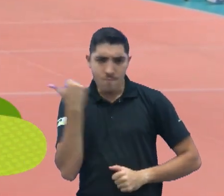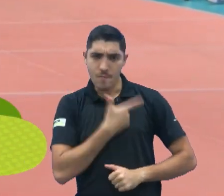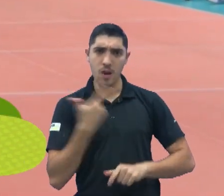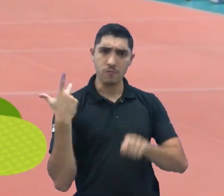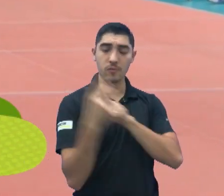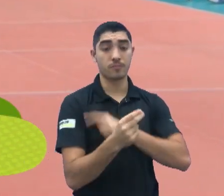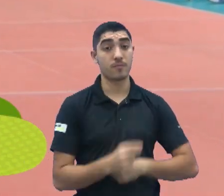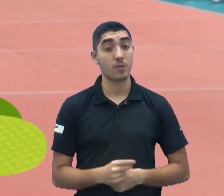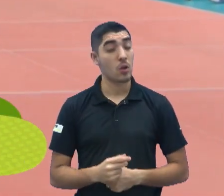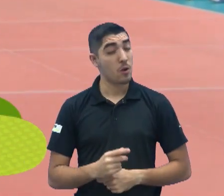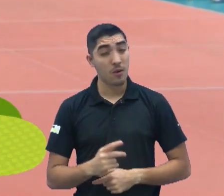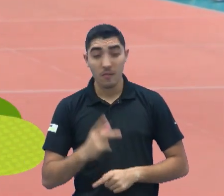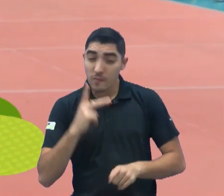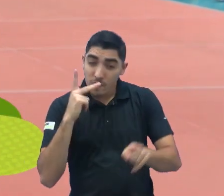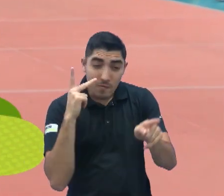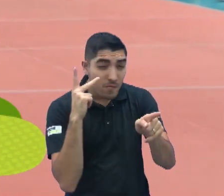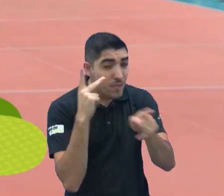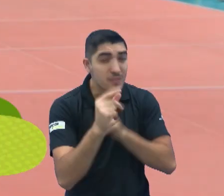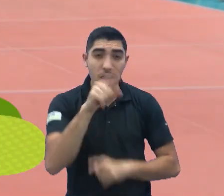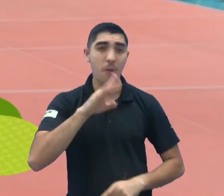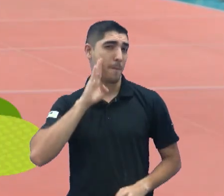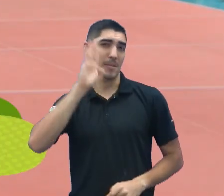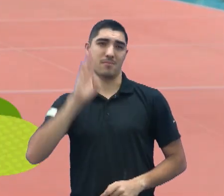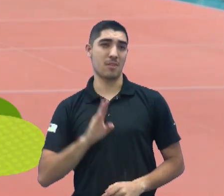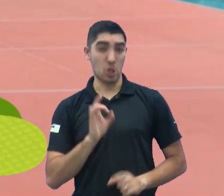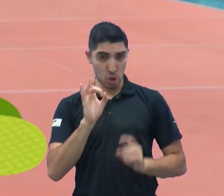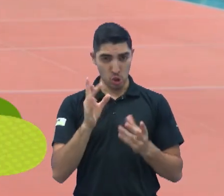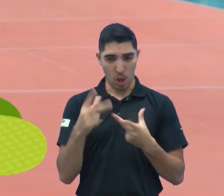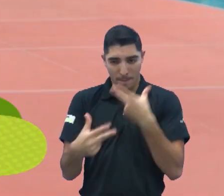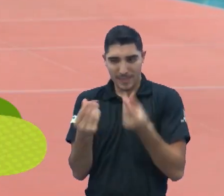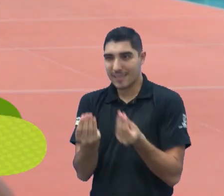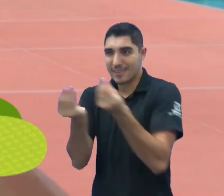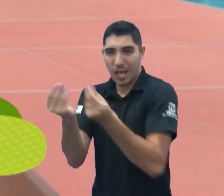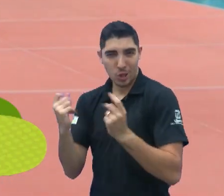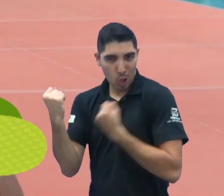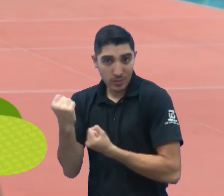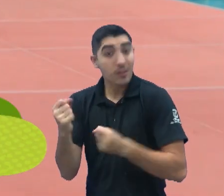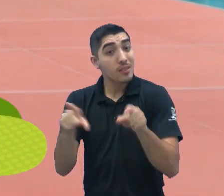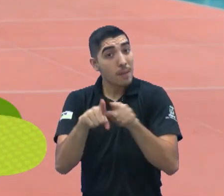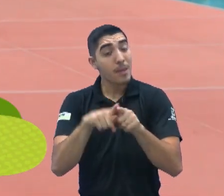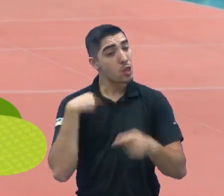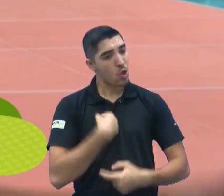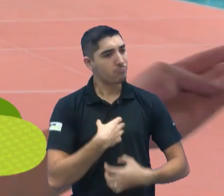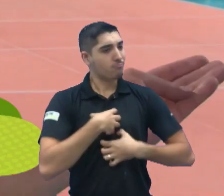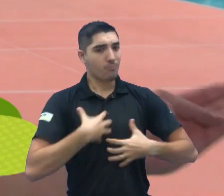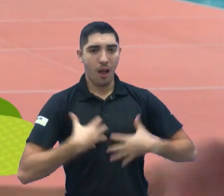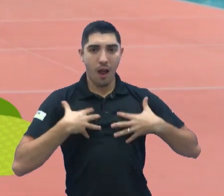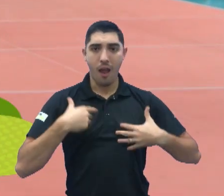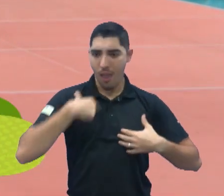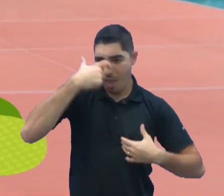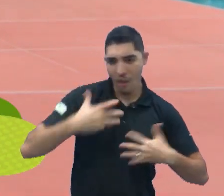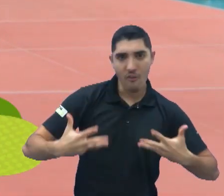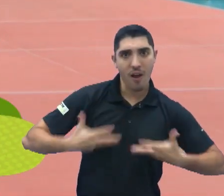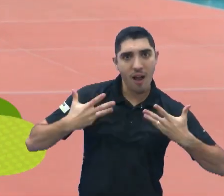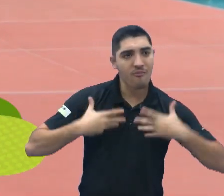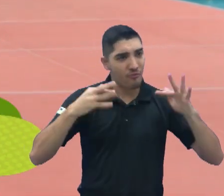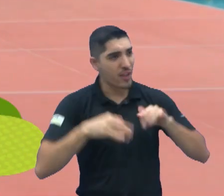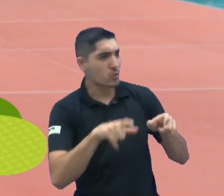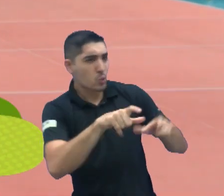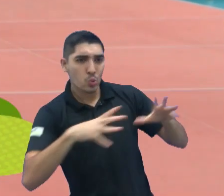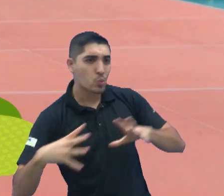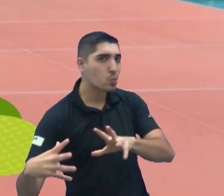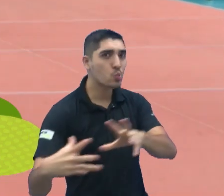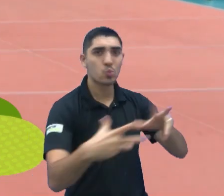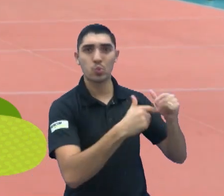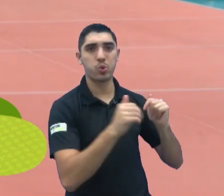importa a gente, não é só presente para a torcida, mas é esse presente para você, para mim, para o meu técnico, né, para o pessoal que trabalha